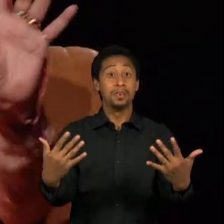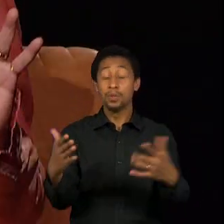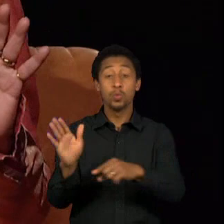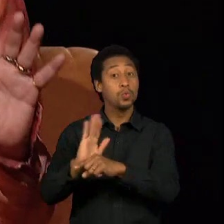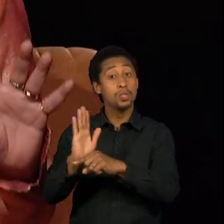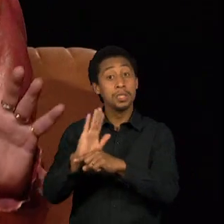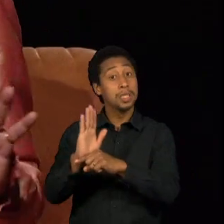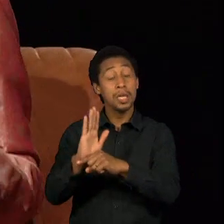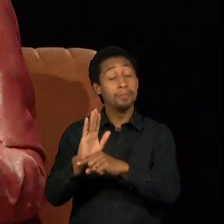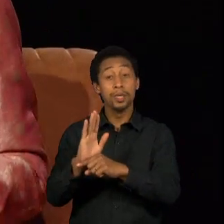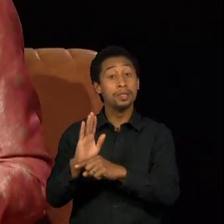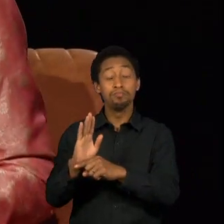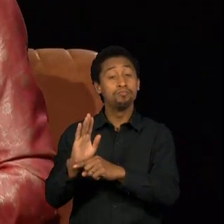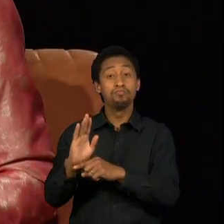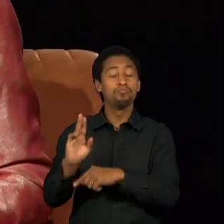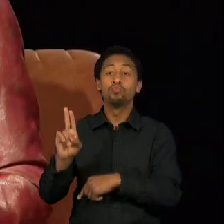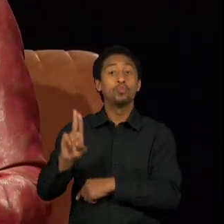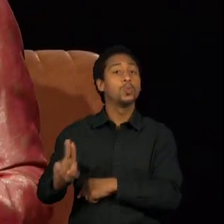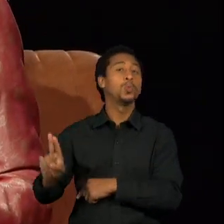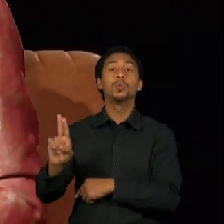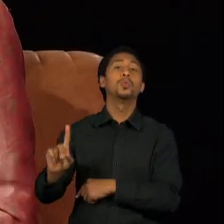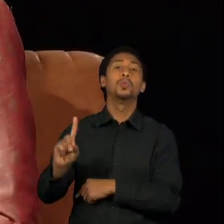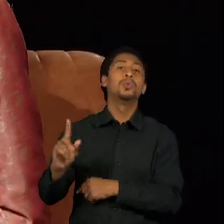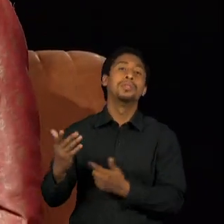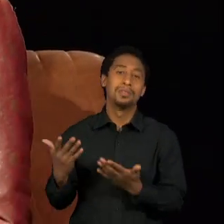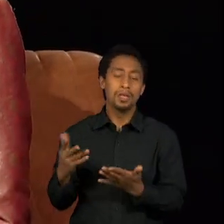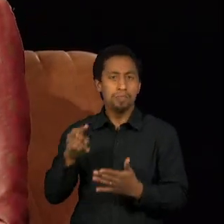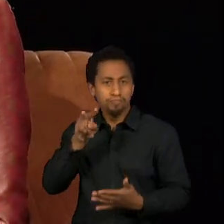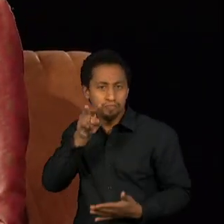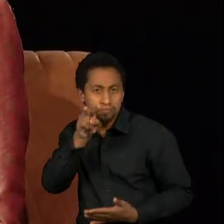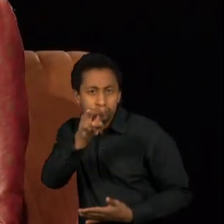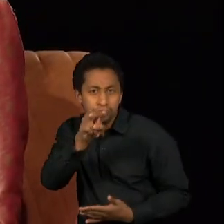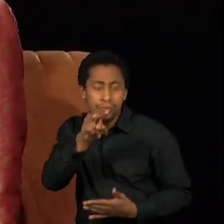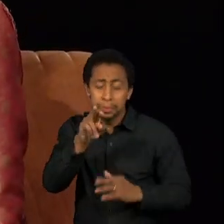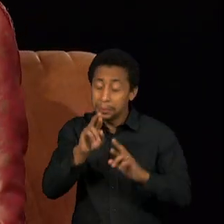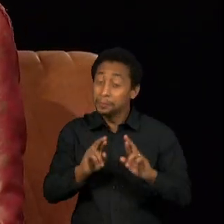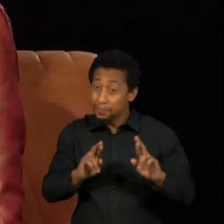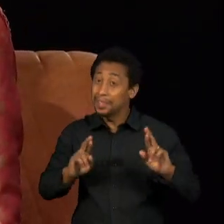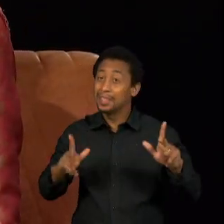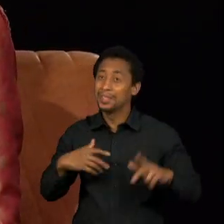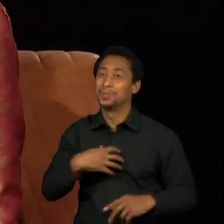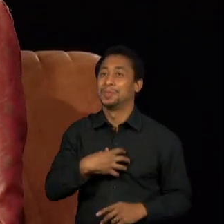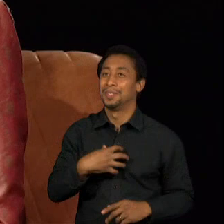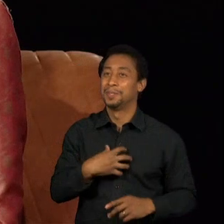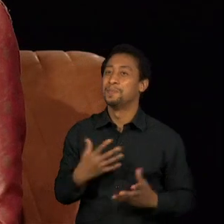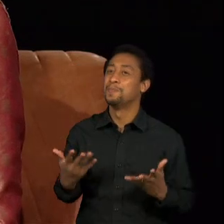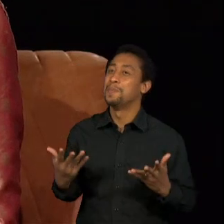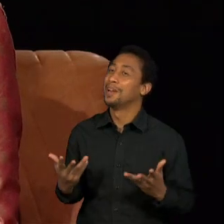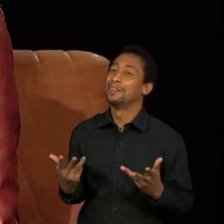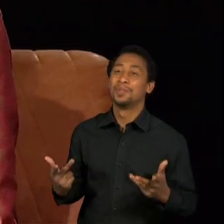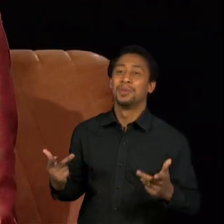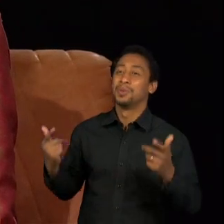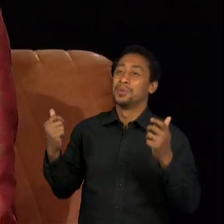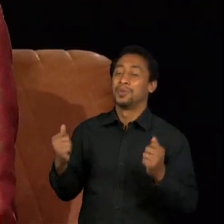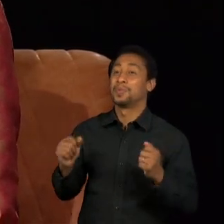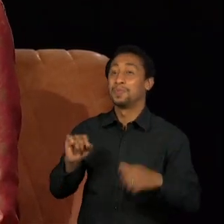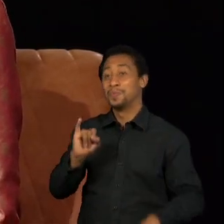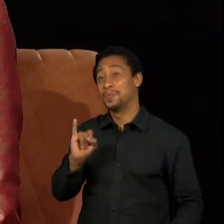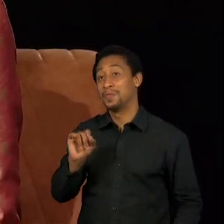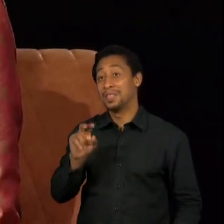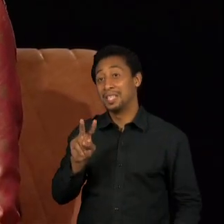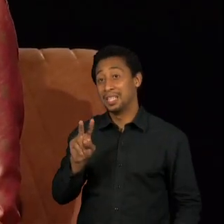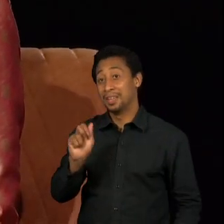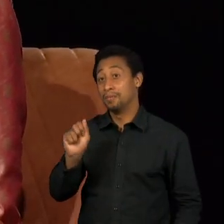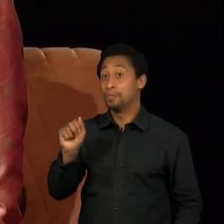usa, não é? Faz parte também dessa... Então, é maravilhoso, né? O Ivan está aqui. E